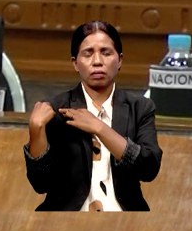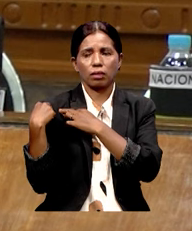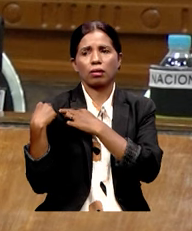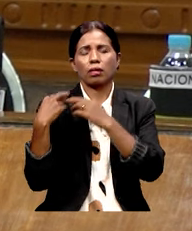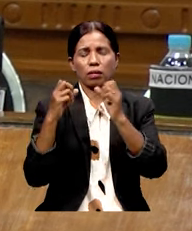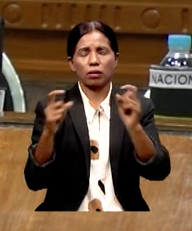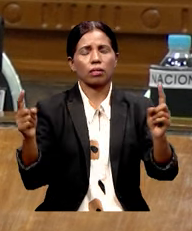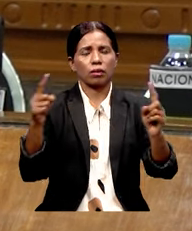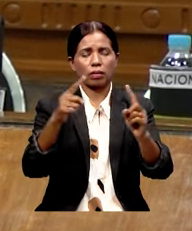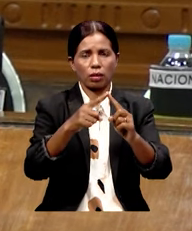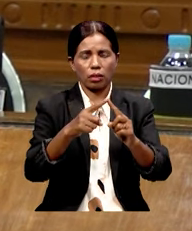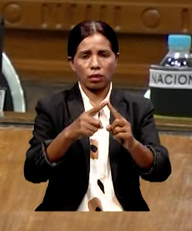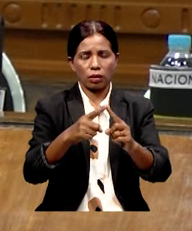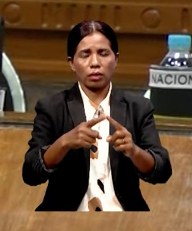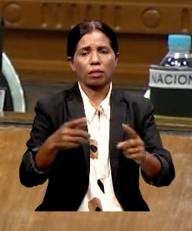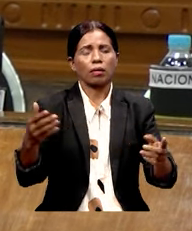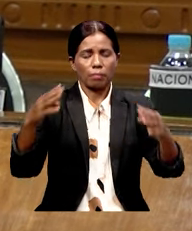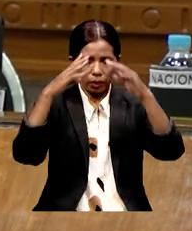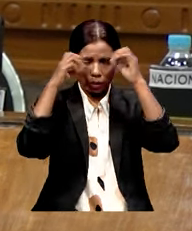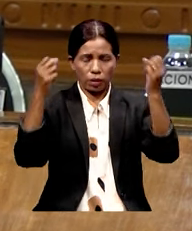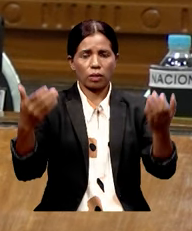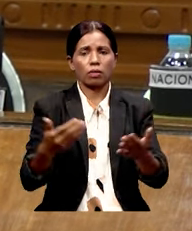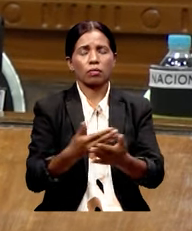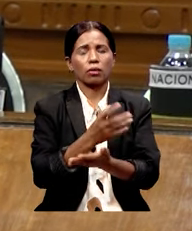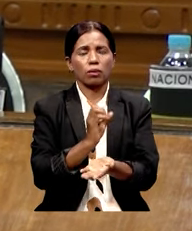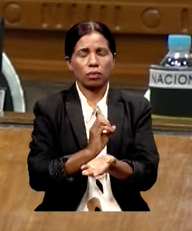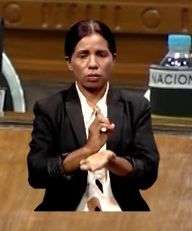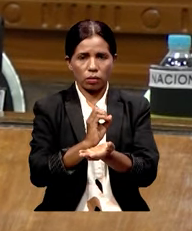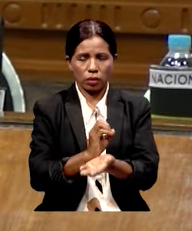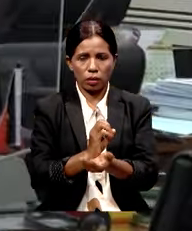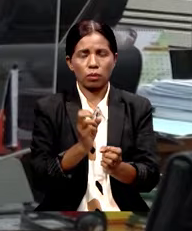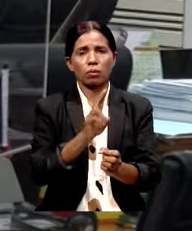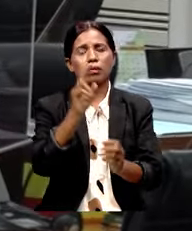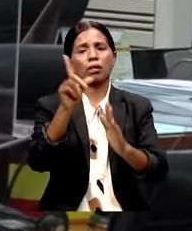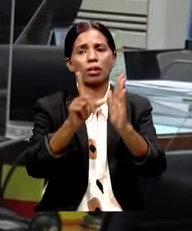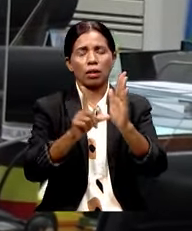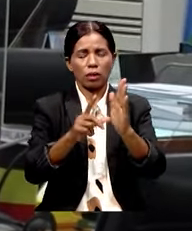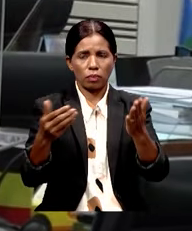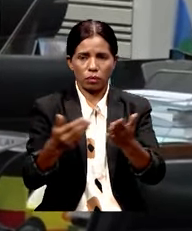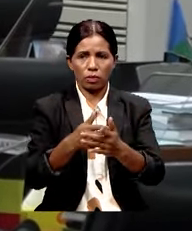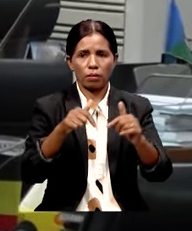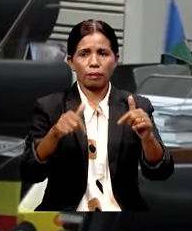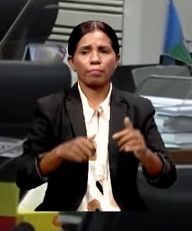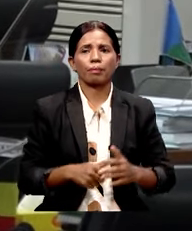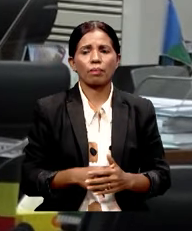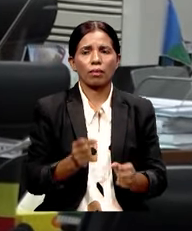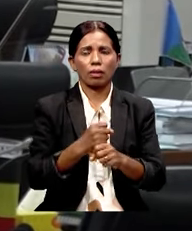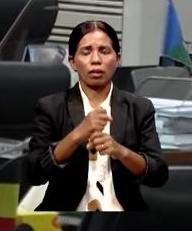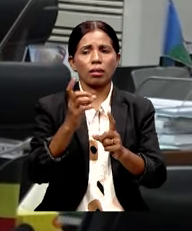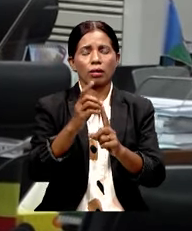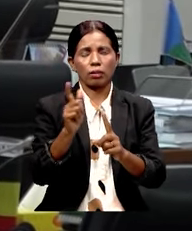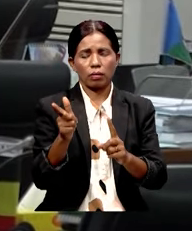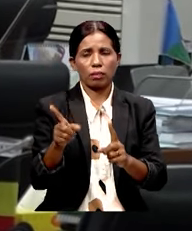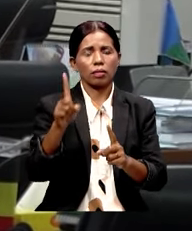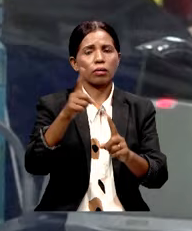até novo presidente da autoridade indica o governo central através da lei FOM NB. E a comunicado imprensa NB realiza em Lorong Ronro em